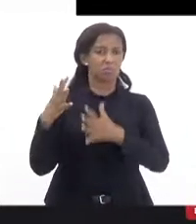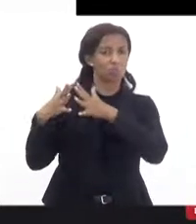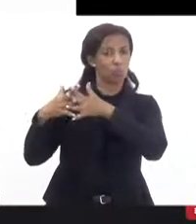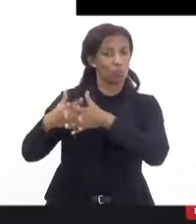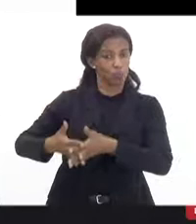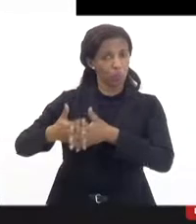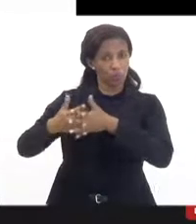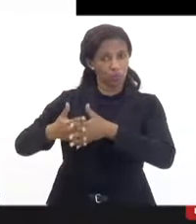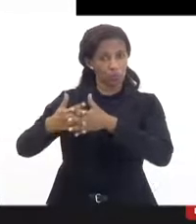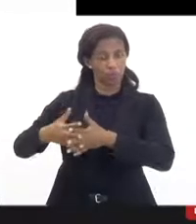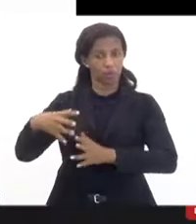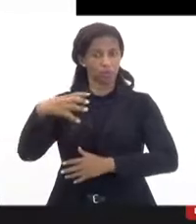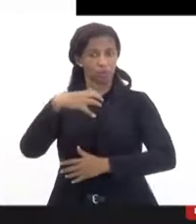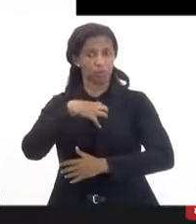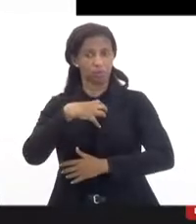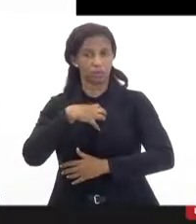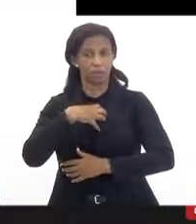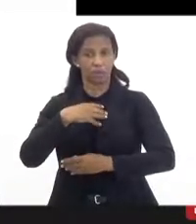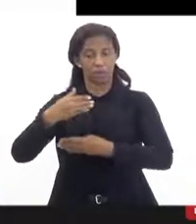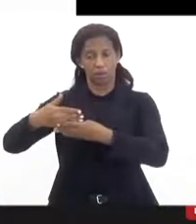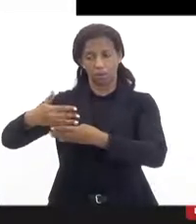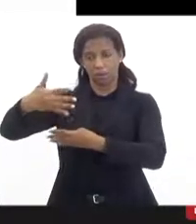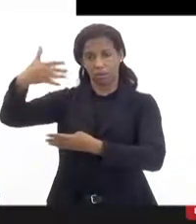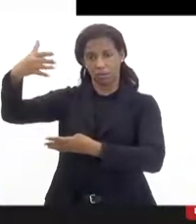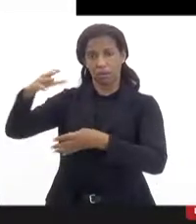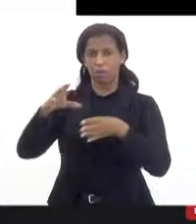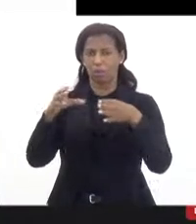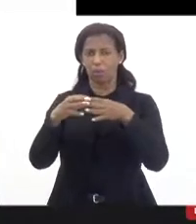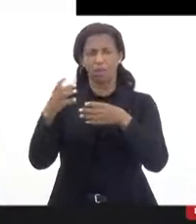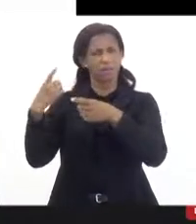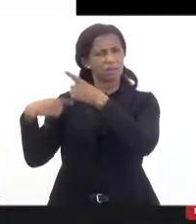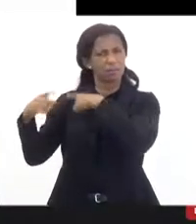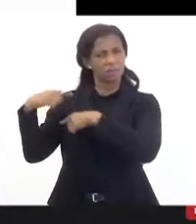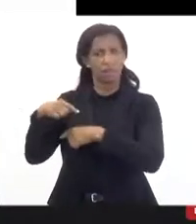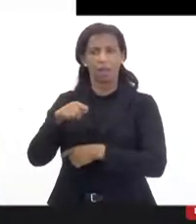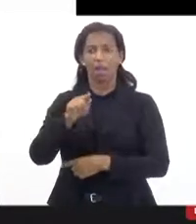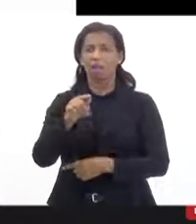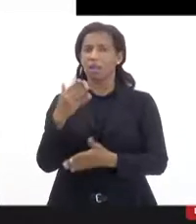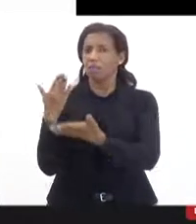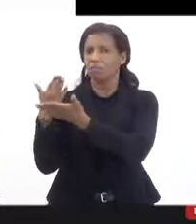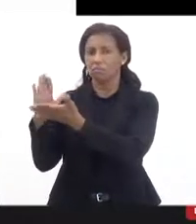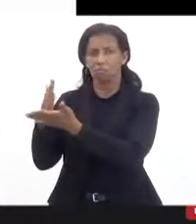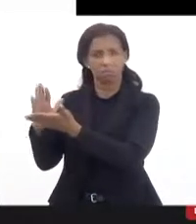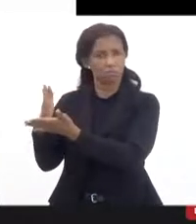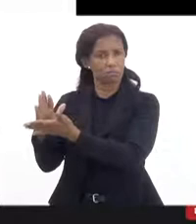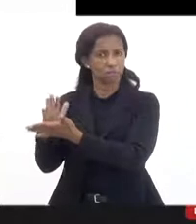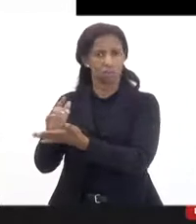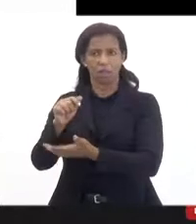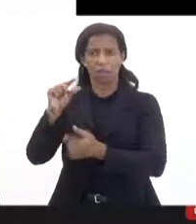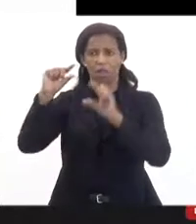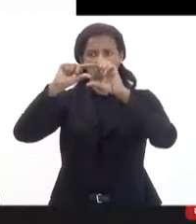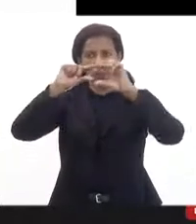nesse sentido em relação à apresentação na comissão passada, aqui não tem nada a ver, essa faixa